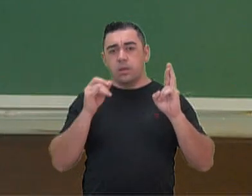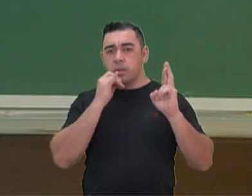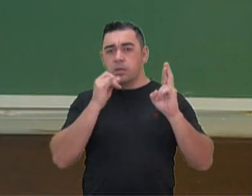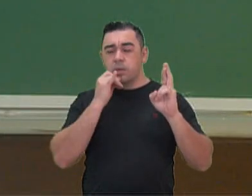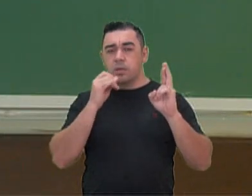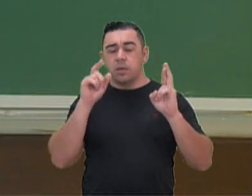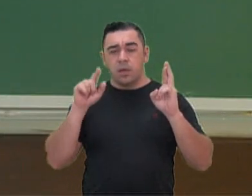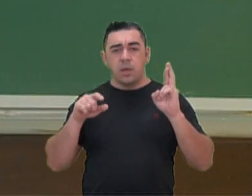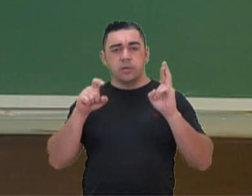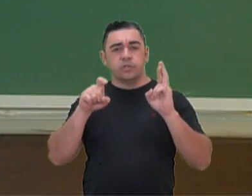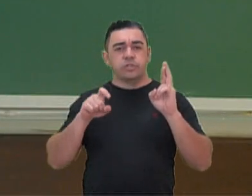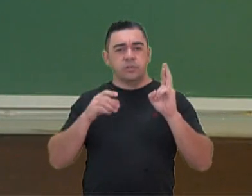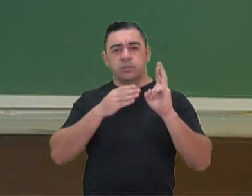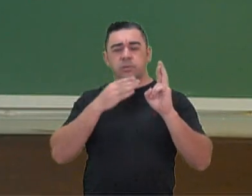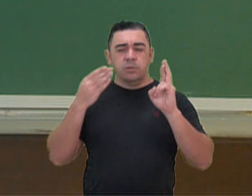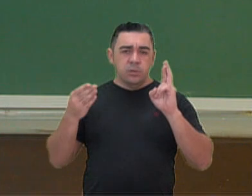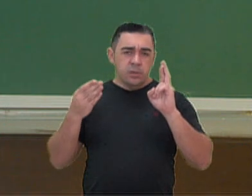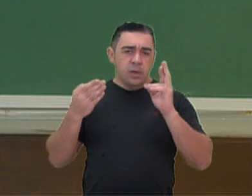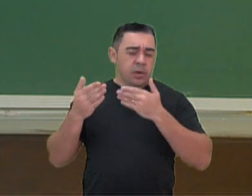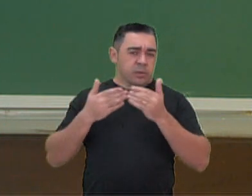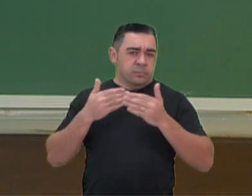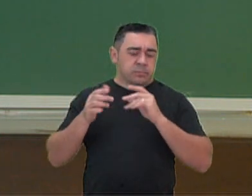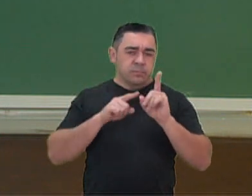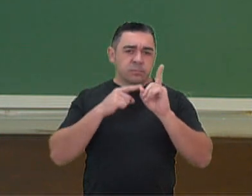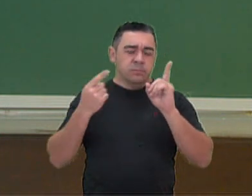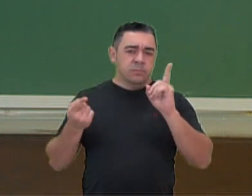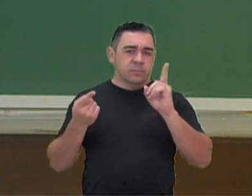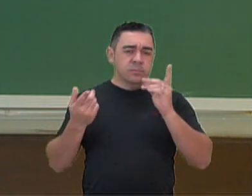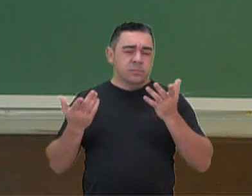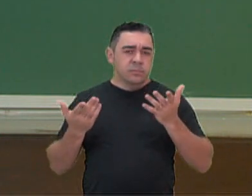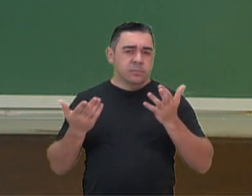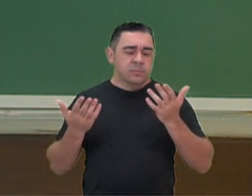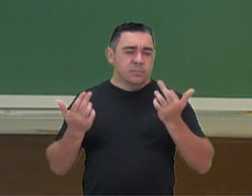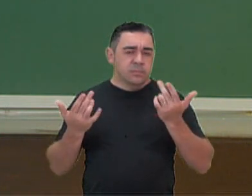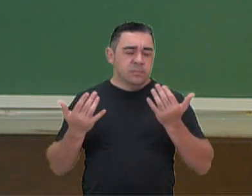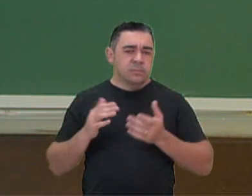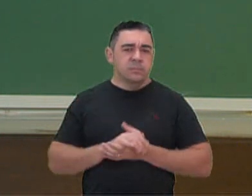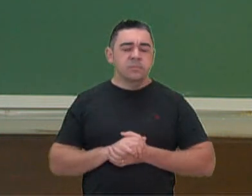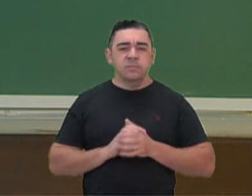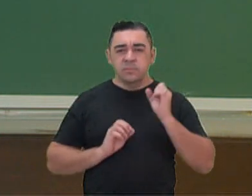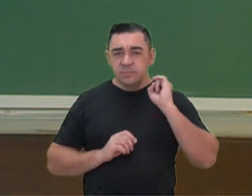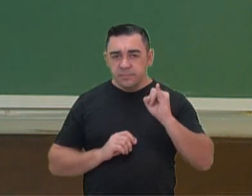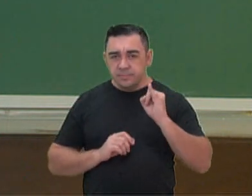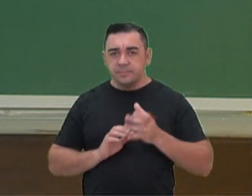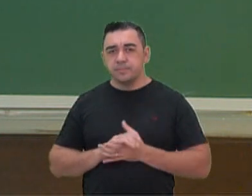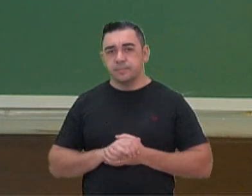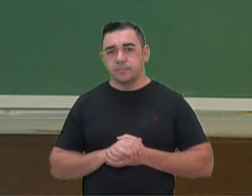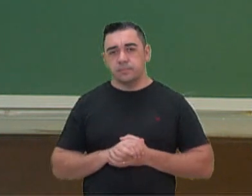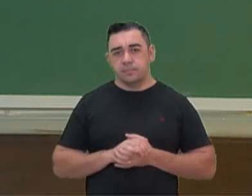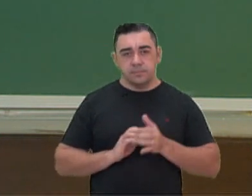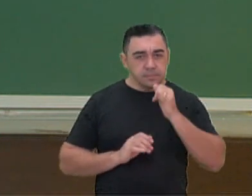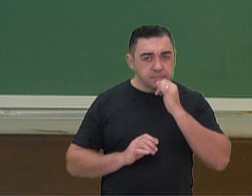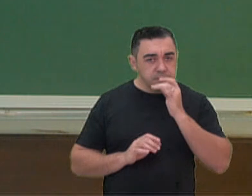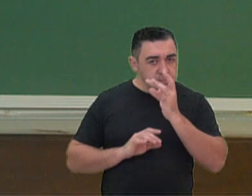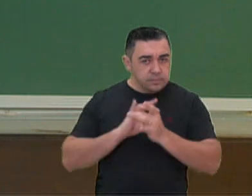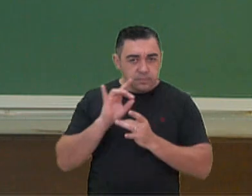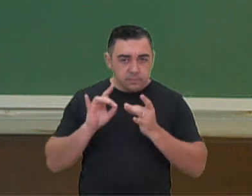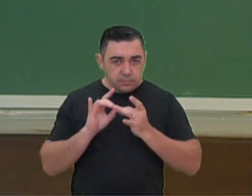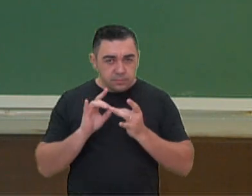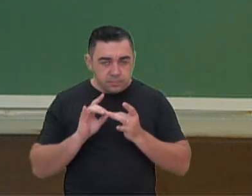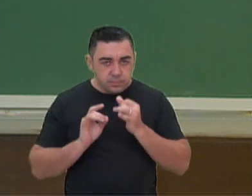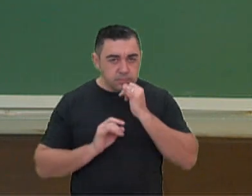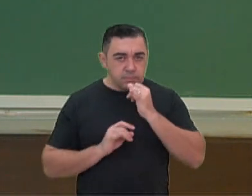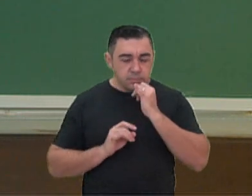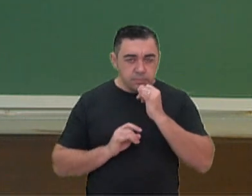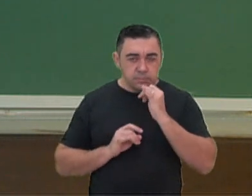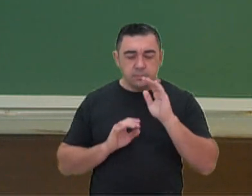levar um valor de x para qualquer valor real lá no contradomínio. Se eu levar para um valor específico